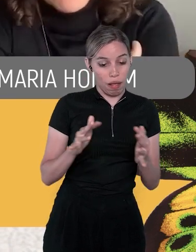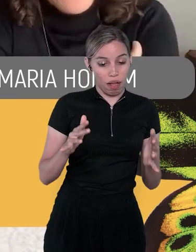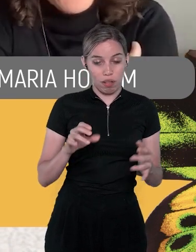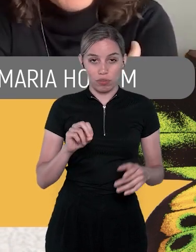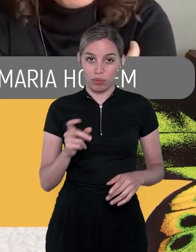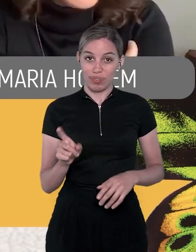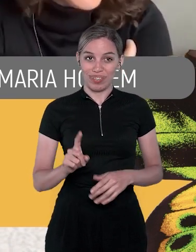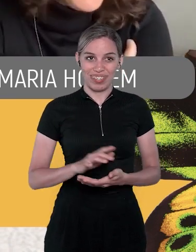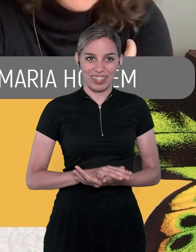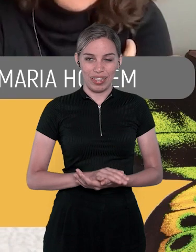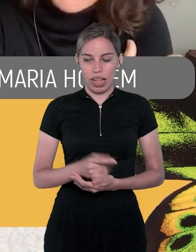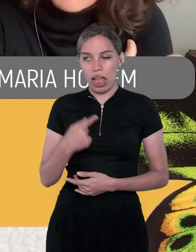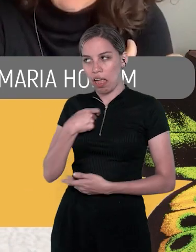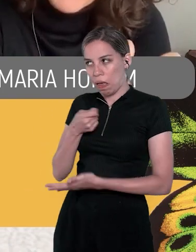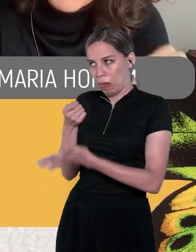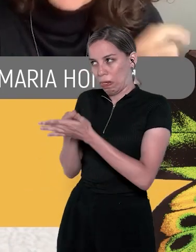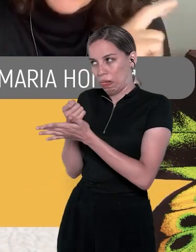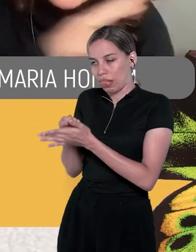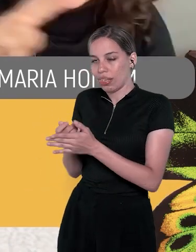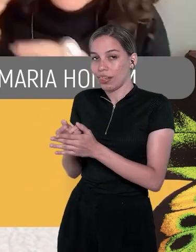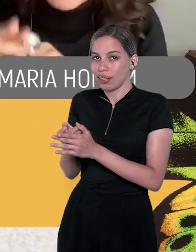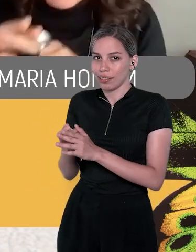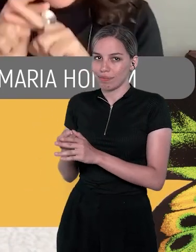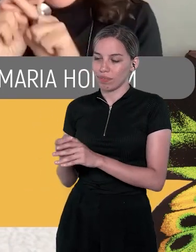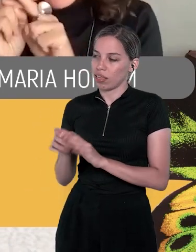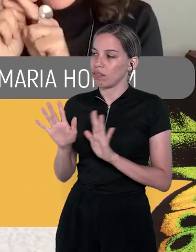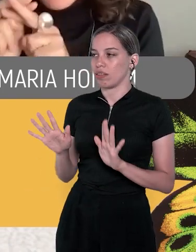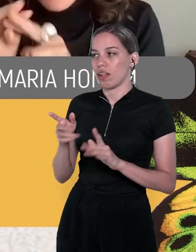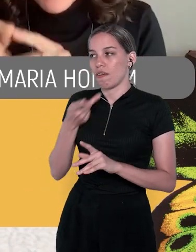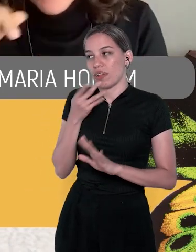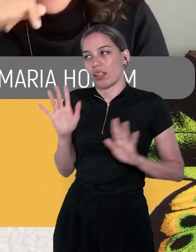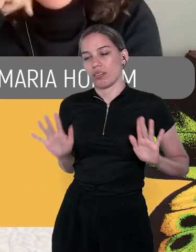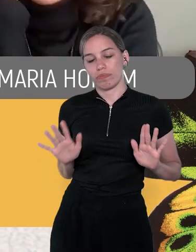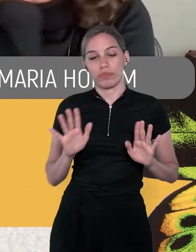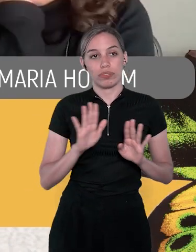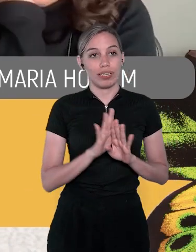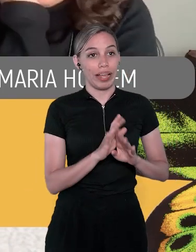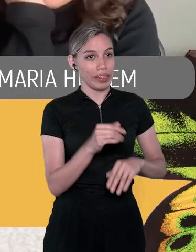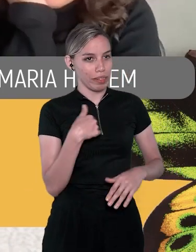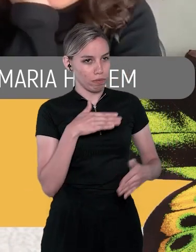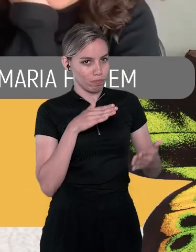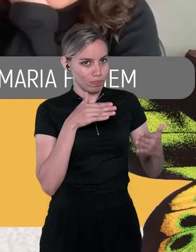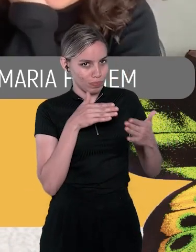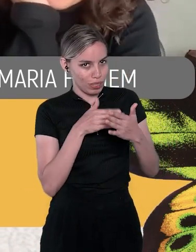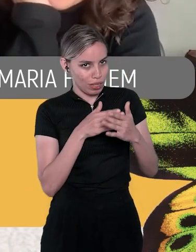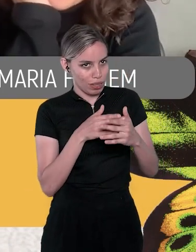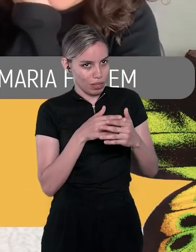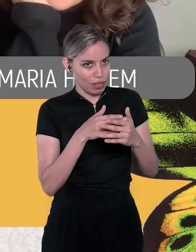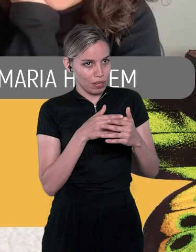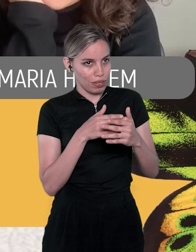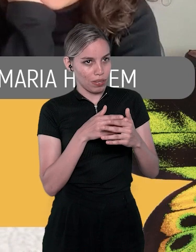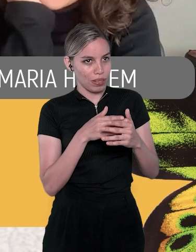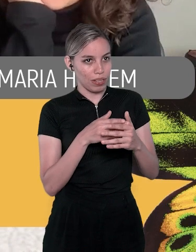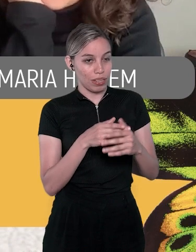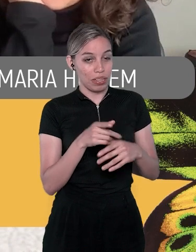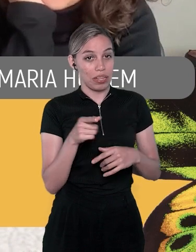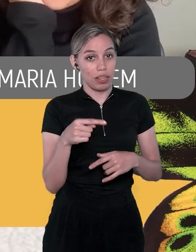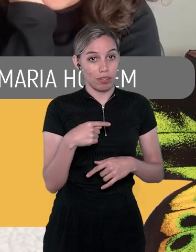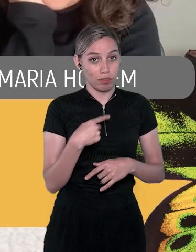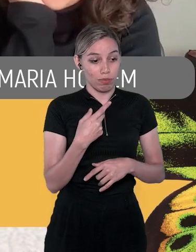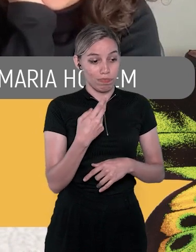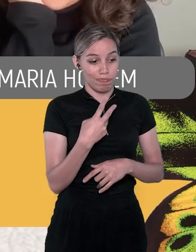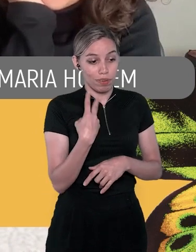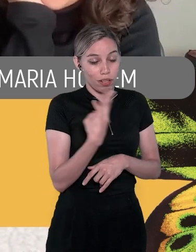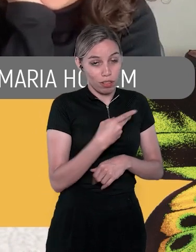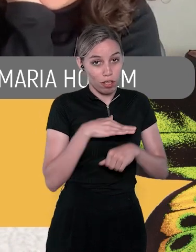Provocando, Sérgio, me perdoa, mas pronto, falei. Já. Eu vou dar uma interrompida novamente na conversa. Estamos aqui